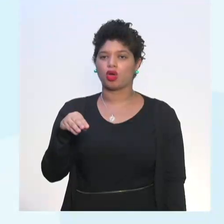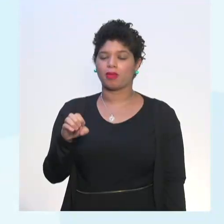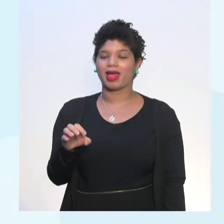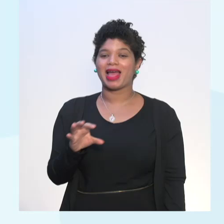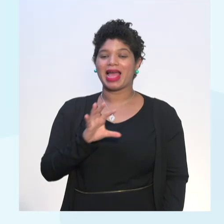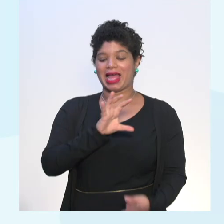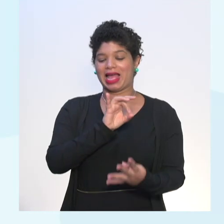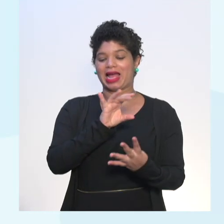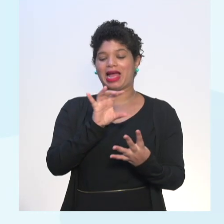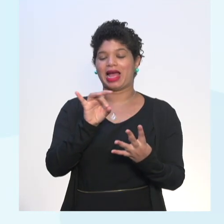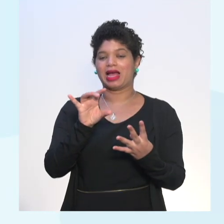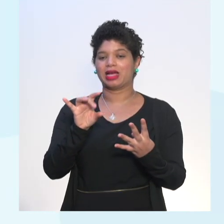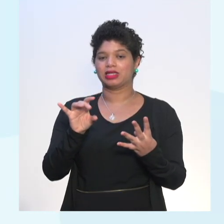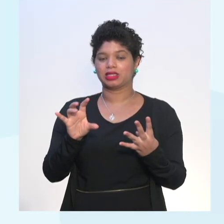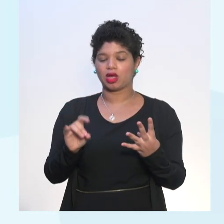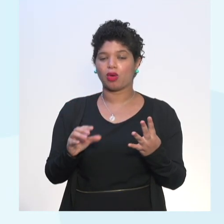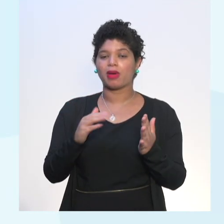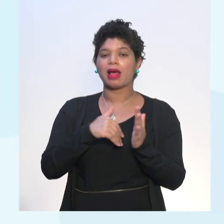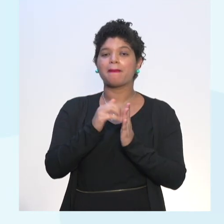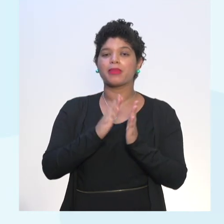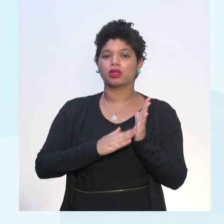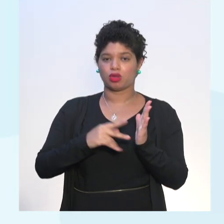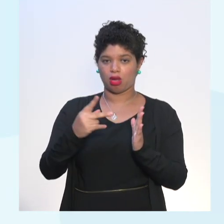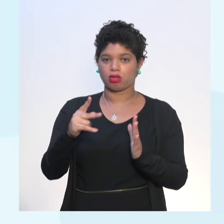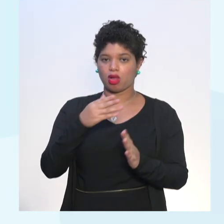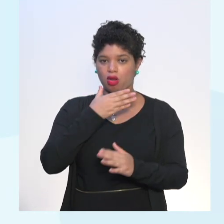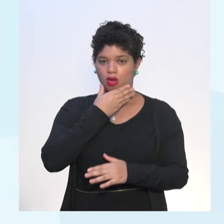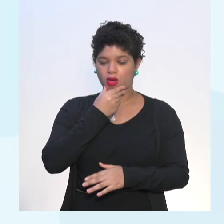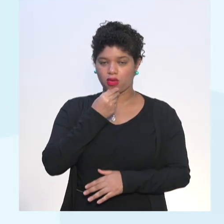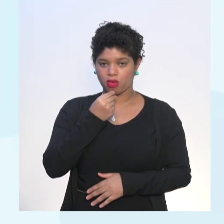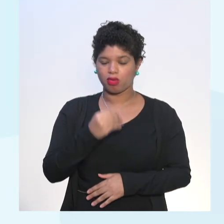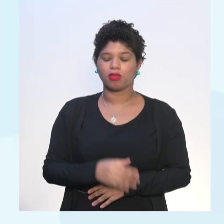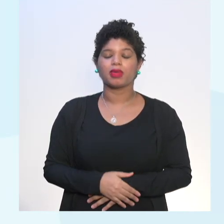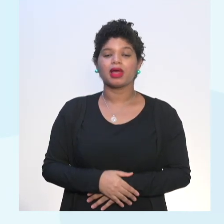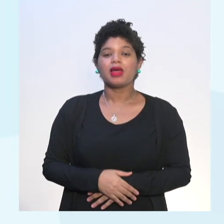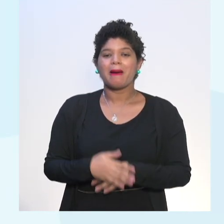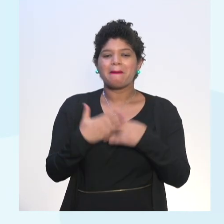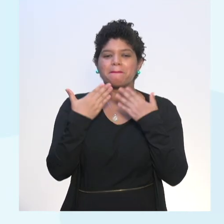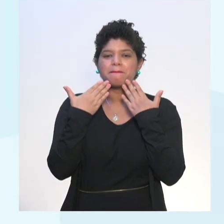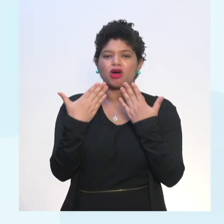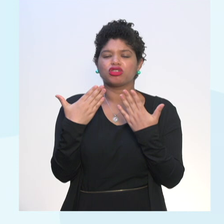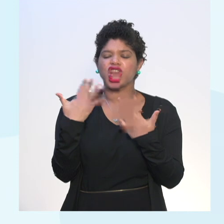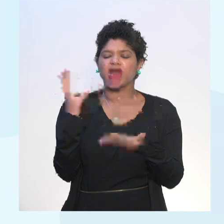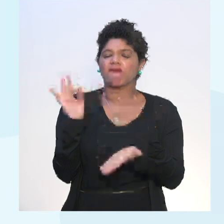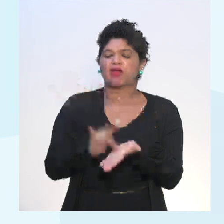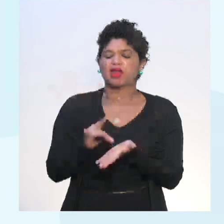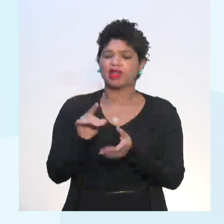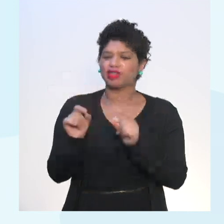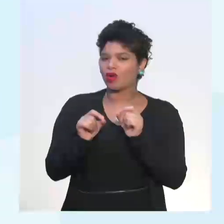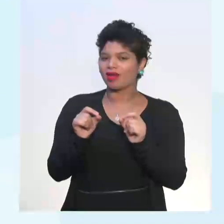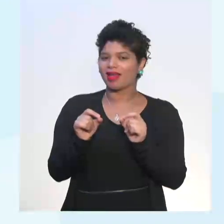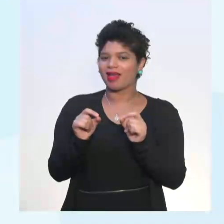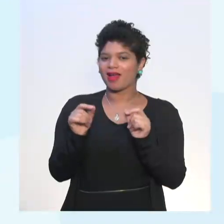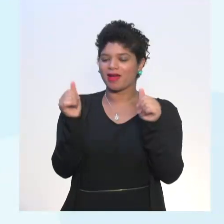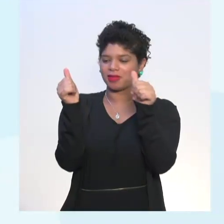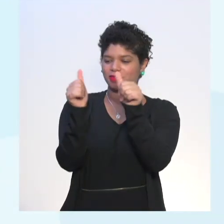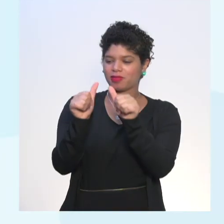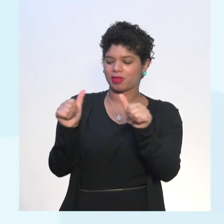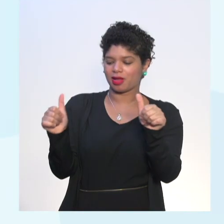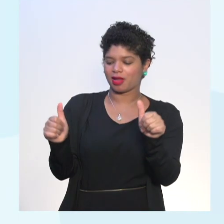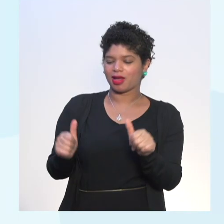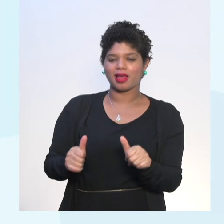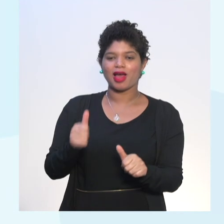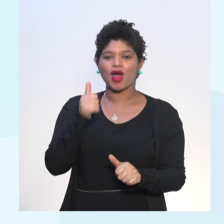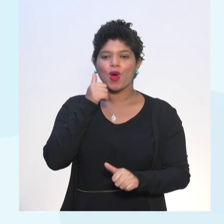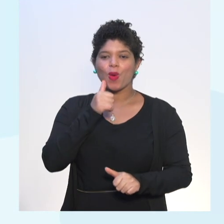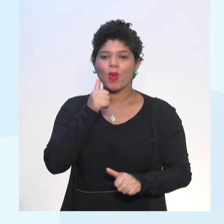dessas obras mostra, né, a verdade personificada como uma mulher. Nesse